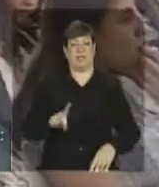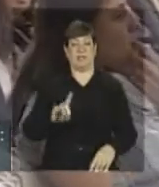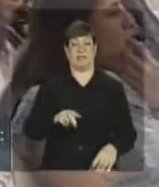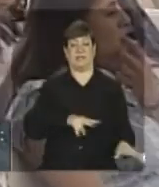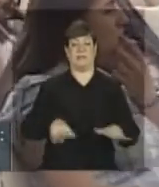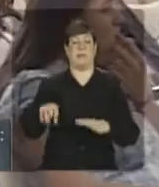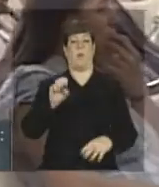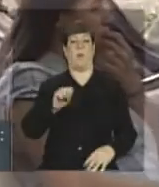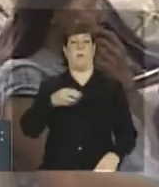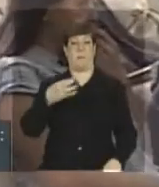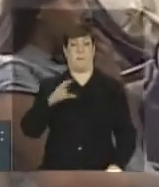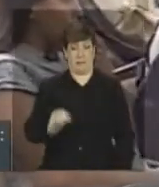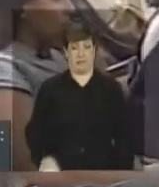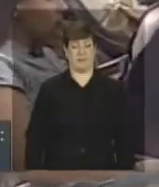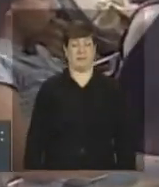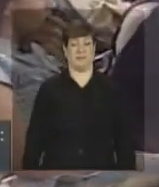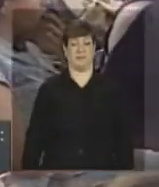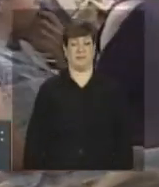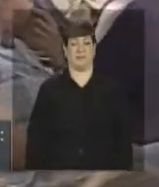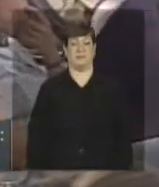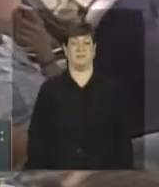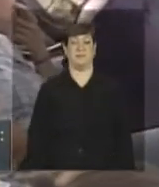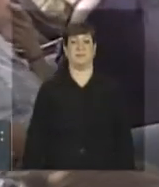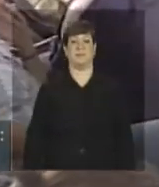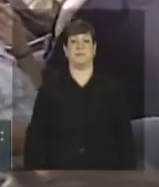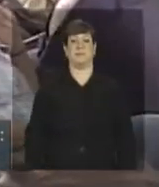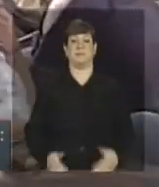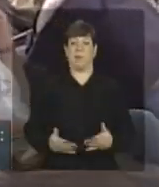março. Bem,